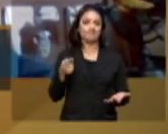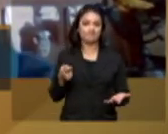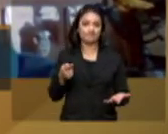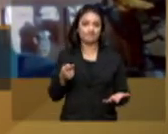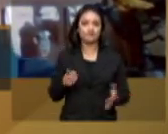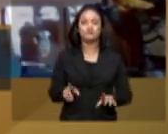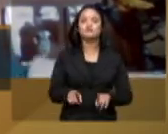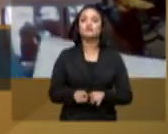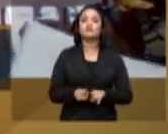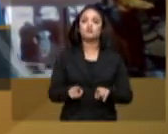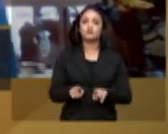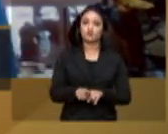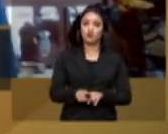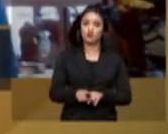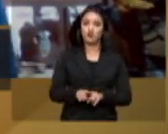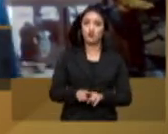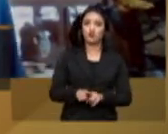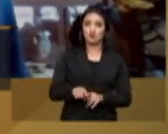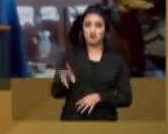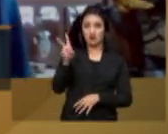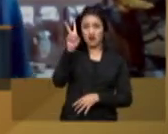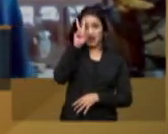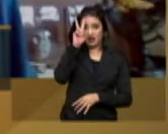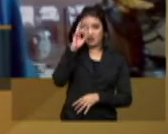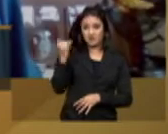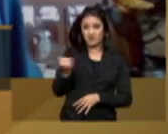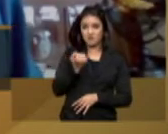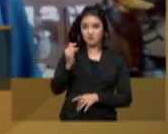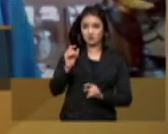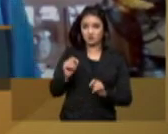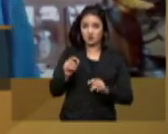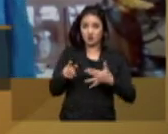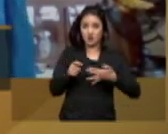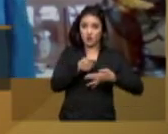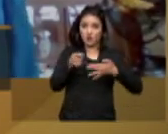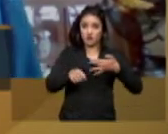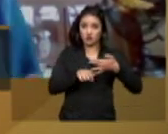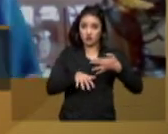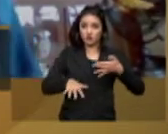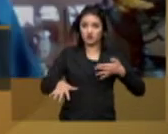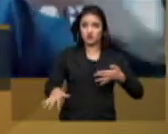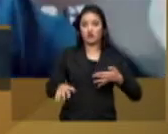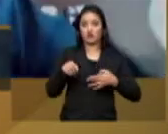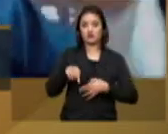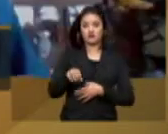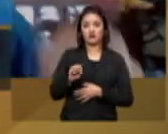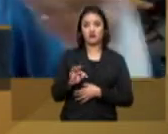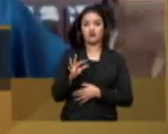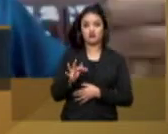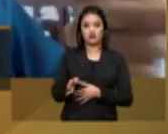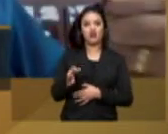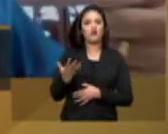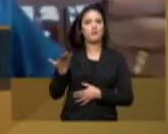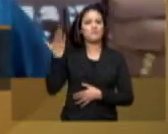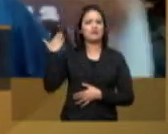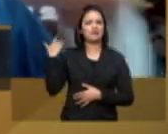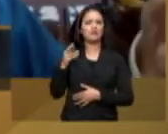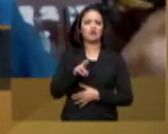vale lembrar que, primeiro, a jurisprudência já mais tradicional do Supremo, no passado,